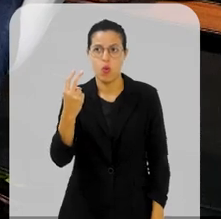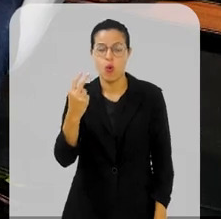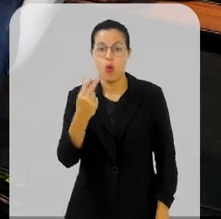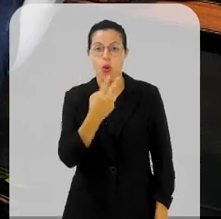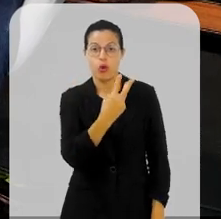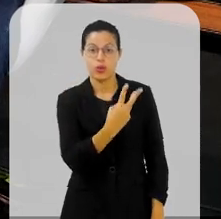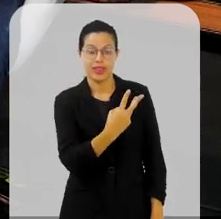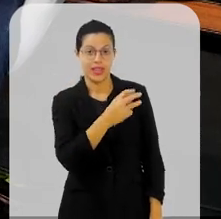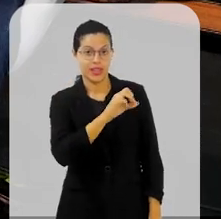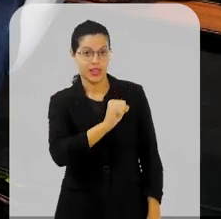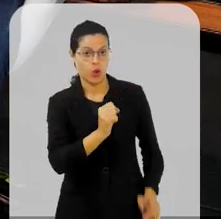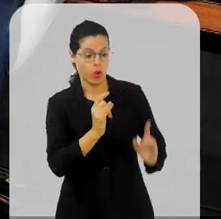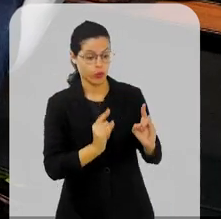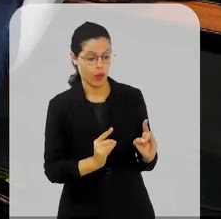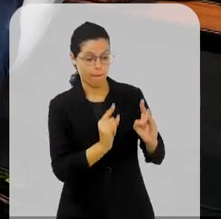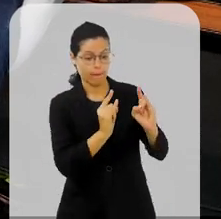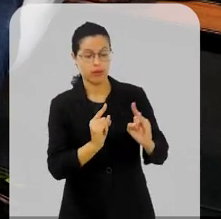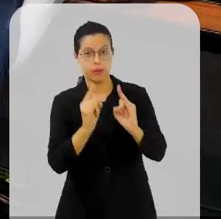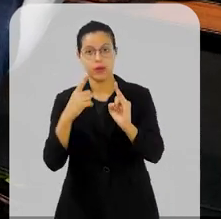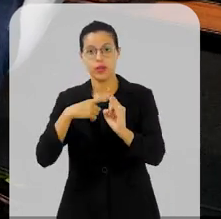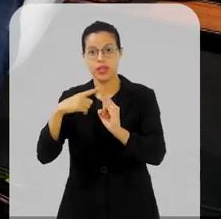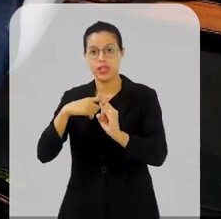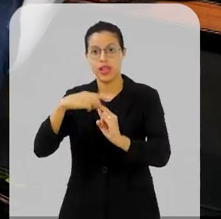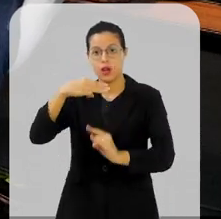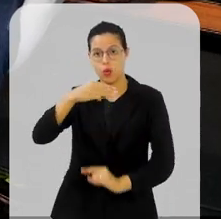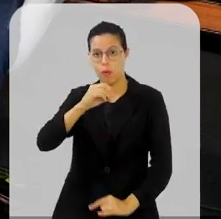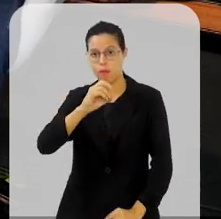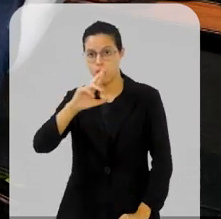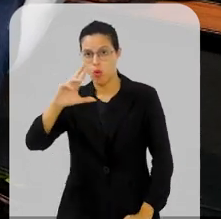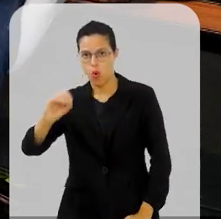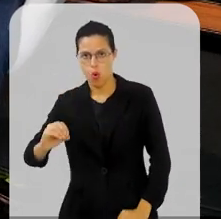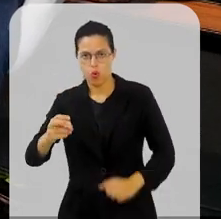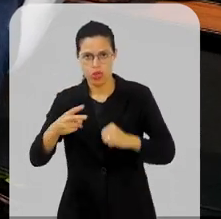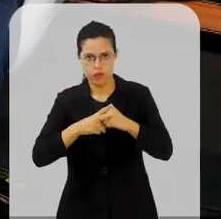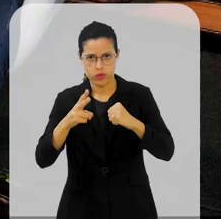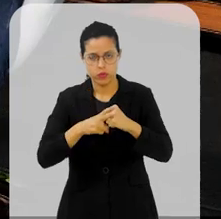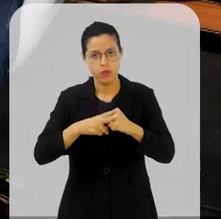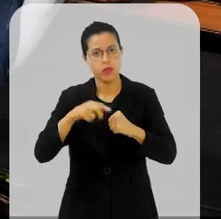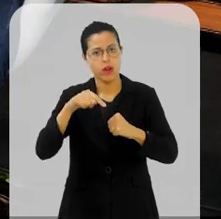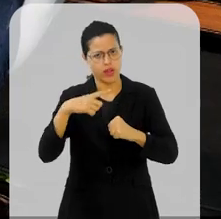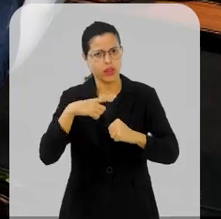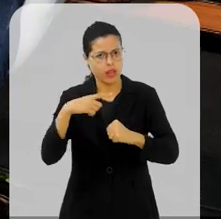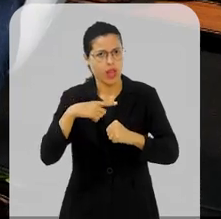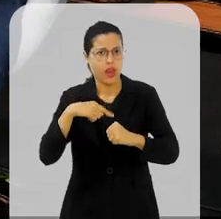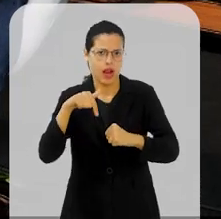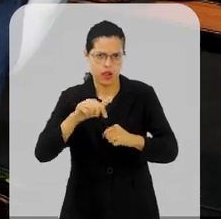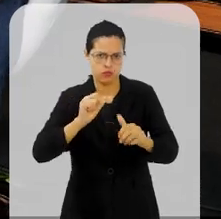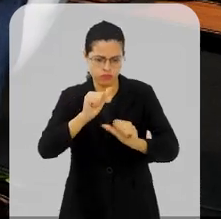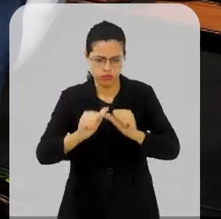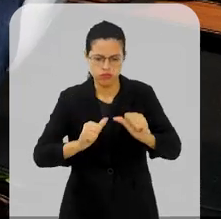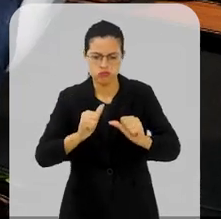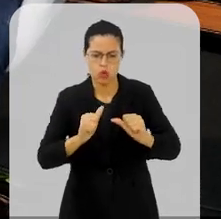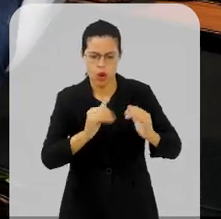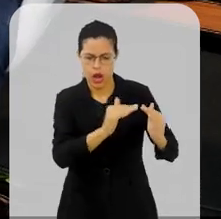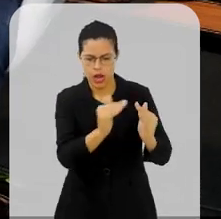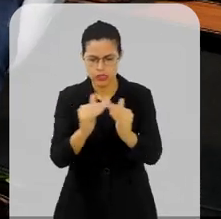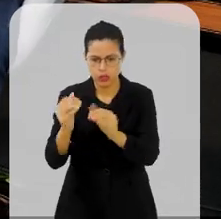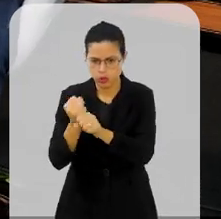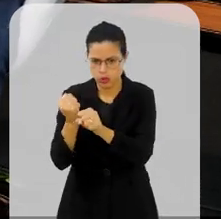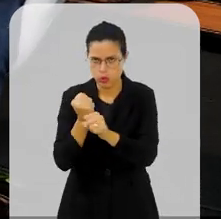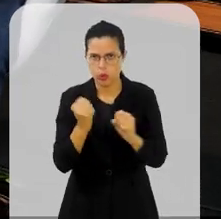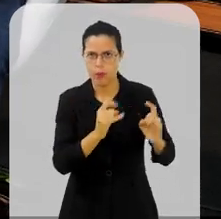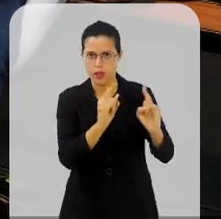os 38 apartamentos que ele ainda tem no Morro da Viúva, porque ele vendeu o prédio, ali virou uma área residencial, mas o Flamengo, pelo contrato,